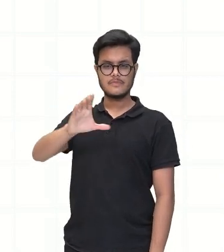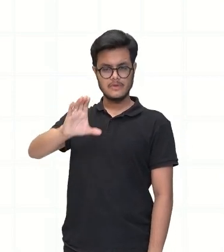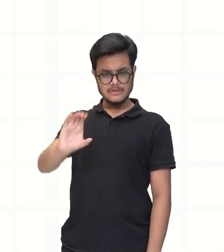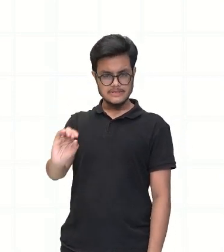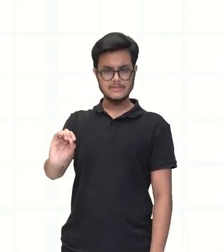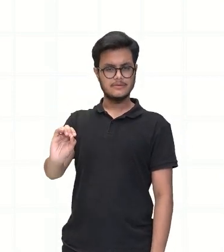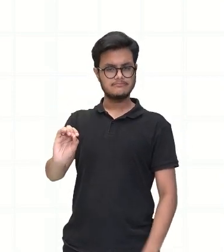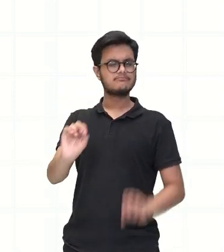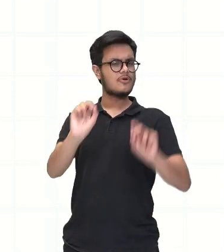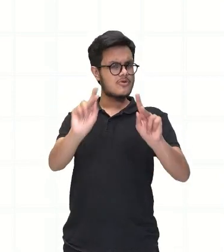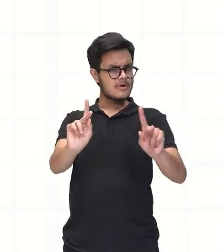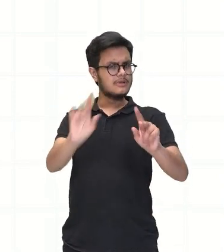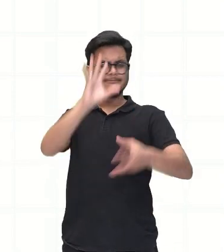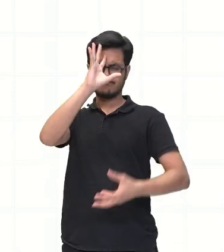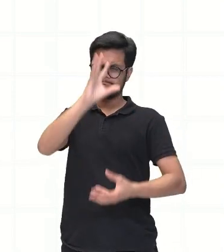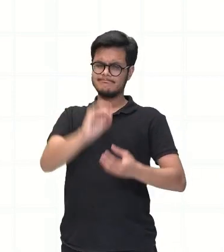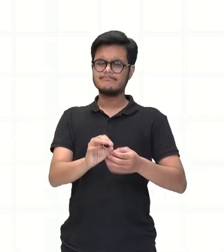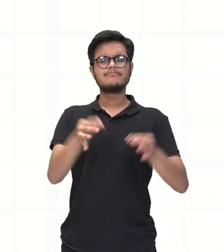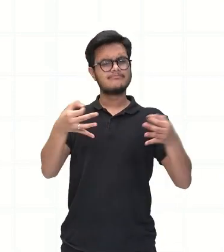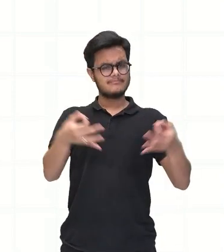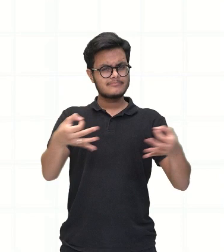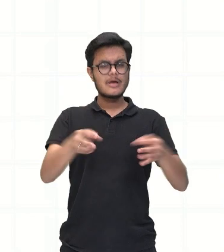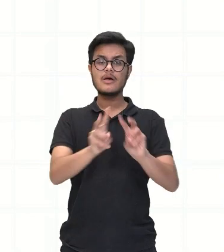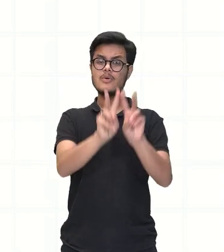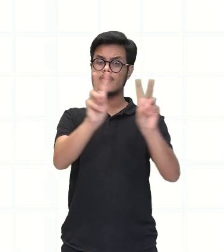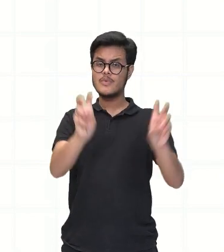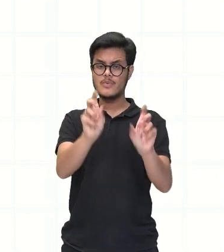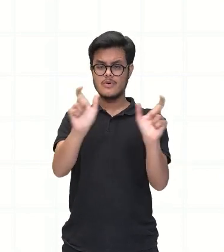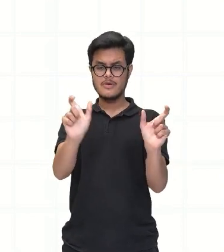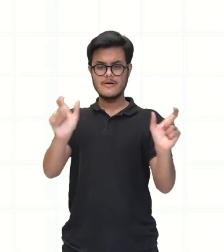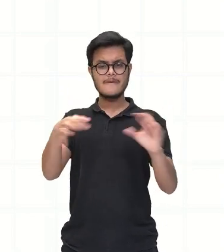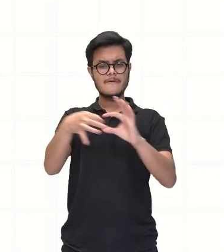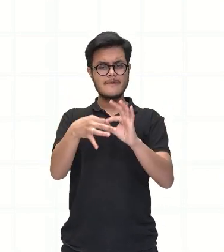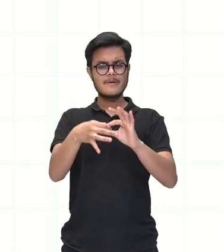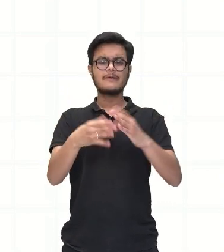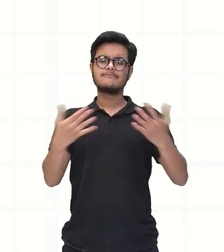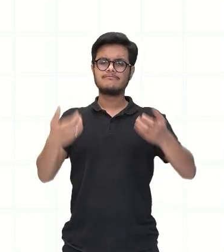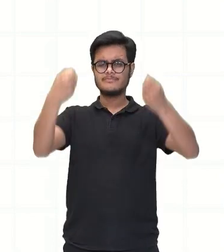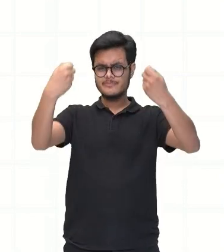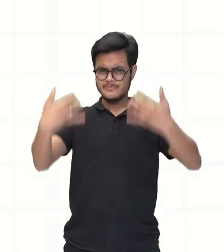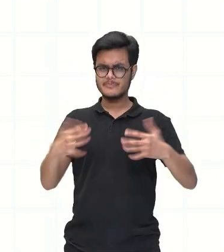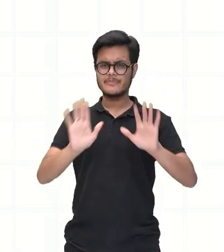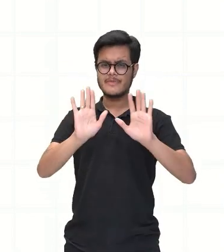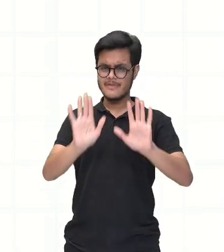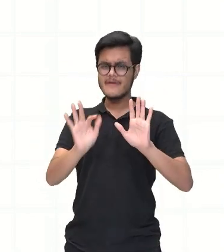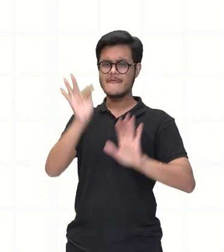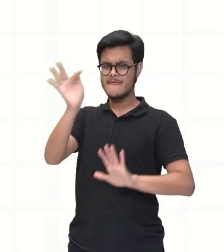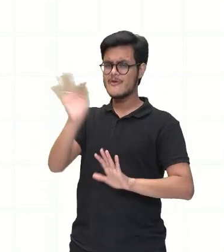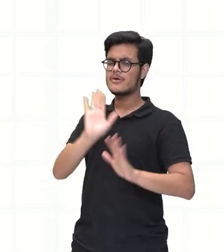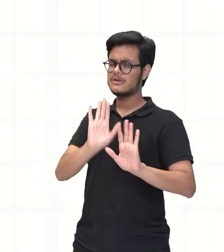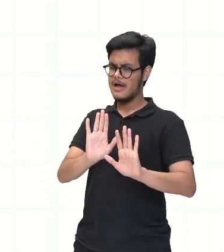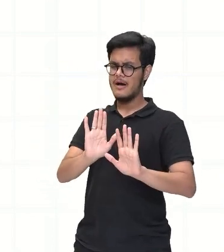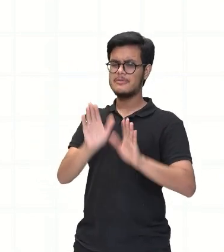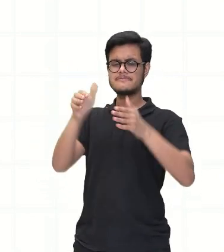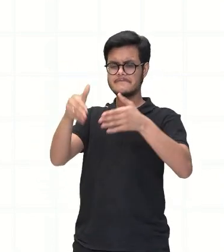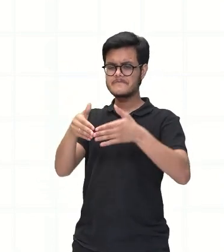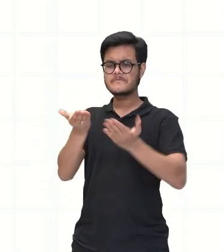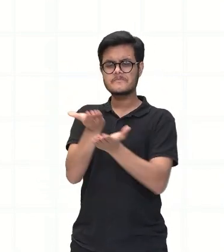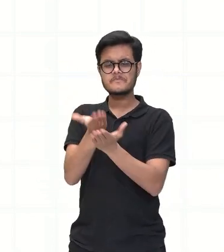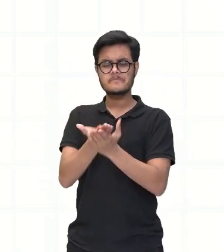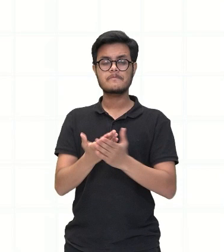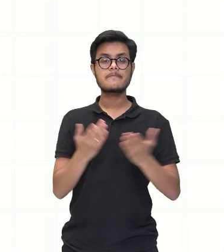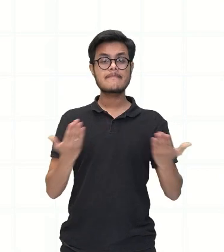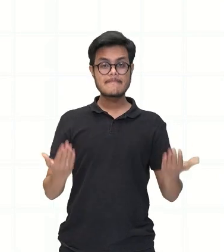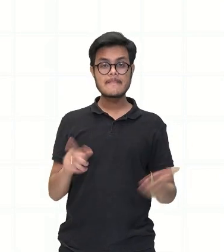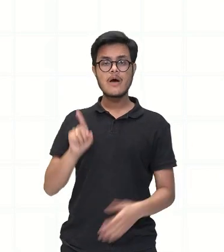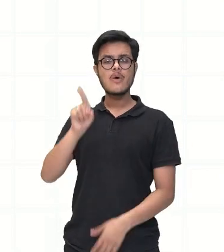de formação de palavras para adentrarmos aí no assunto que nós vamos nos dedicarmos mais. Olha só,